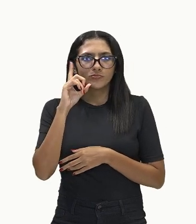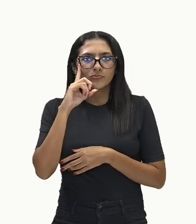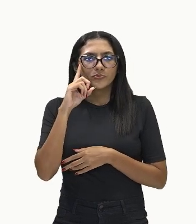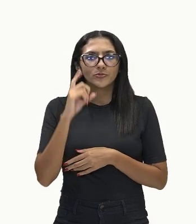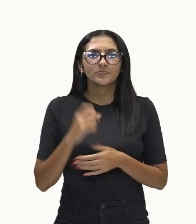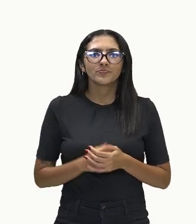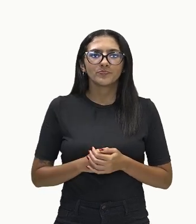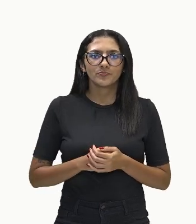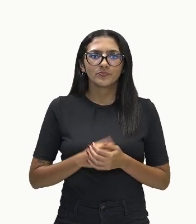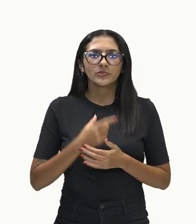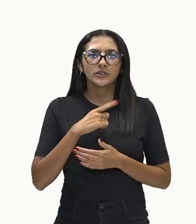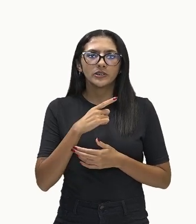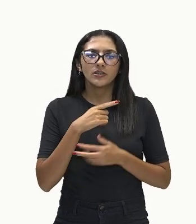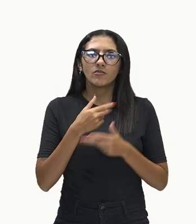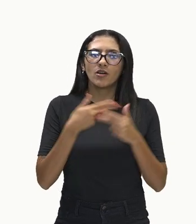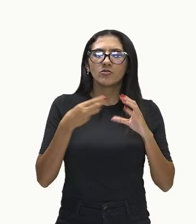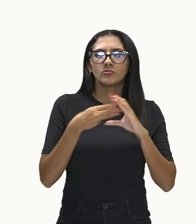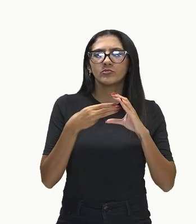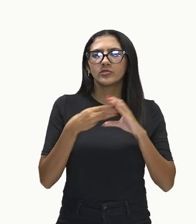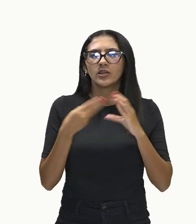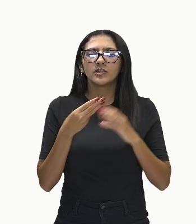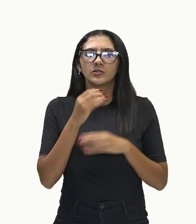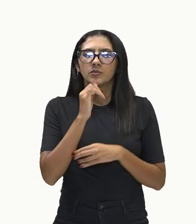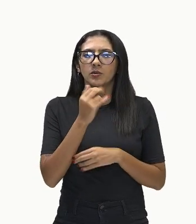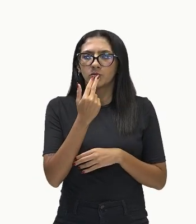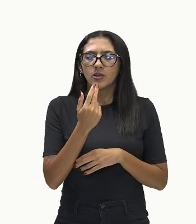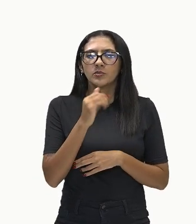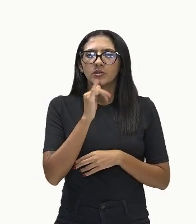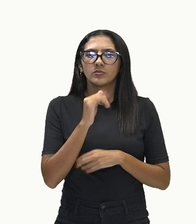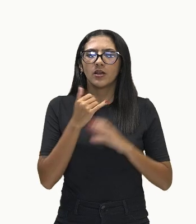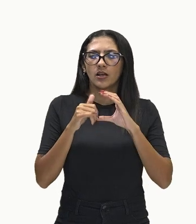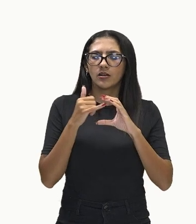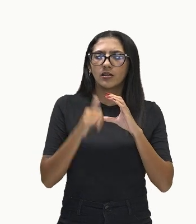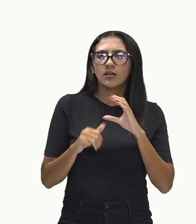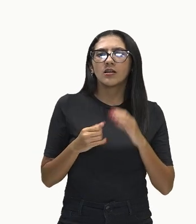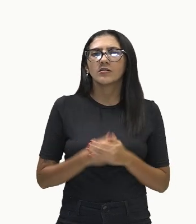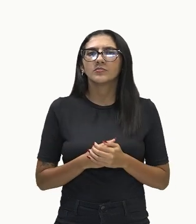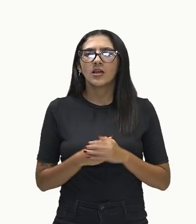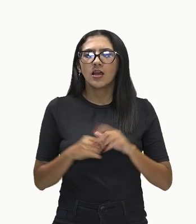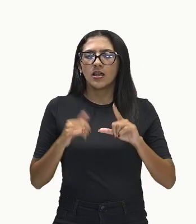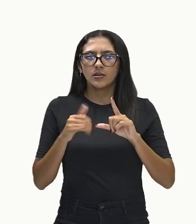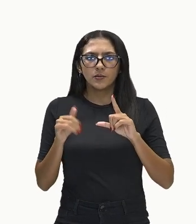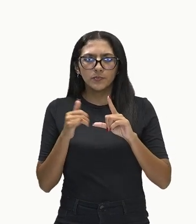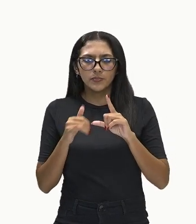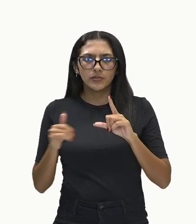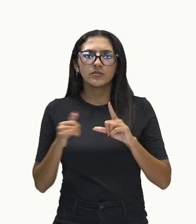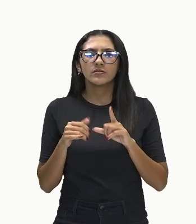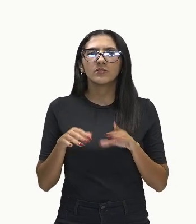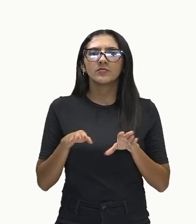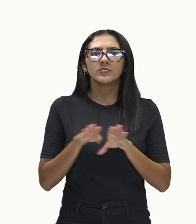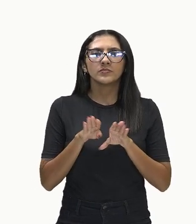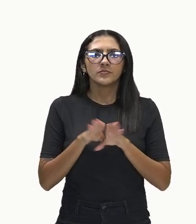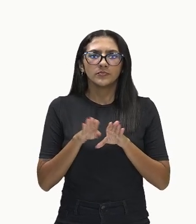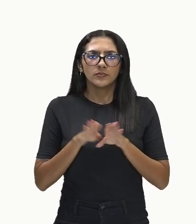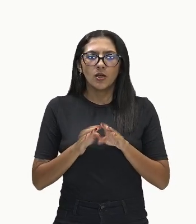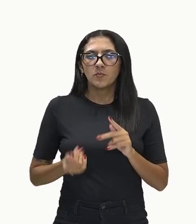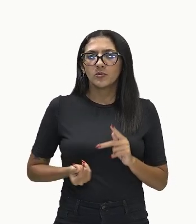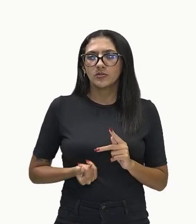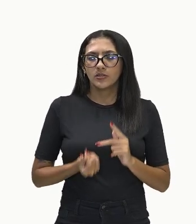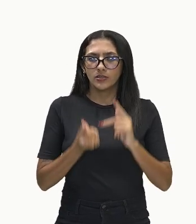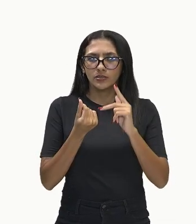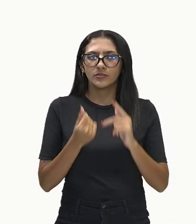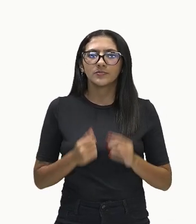ter macronutrientes como carboidratos, lipídios e